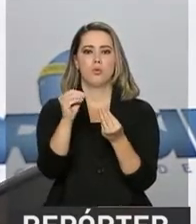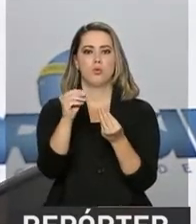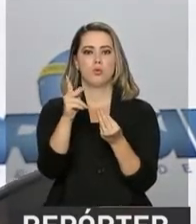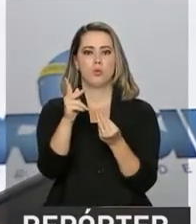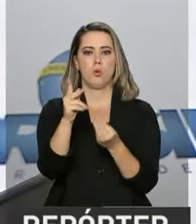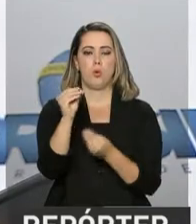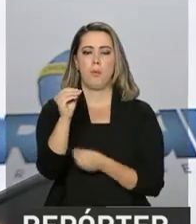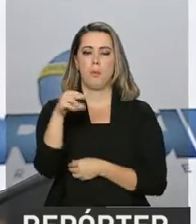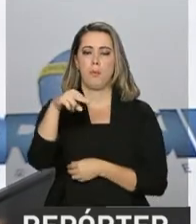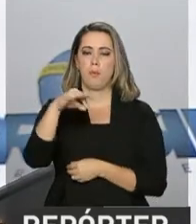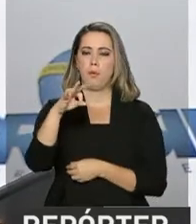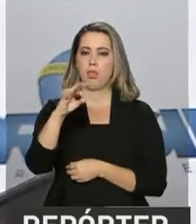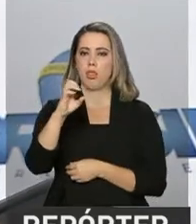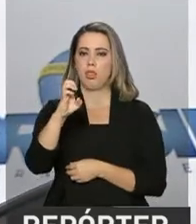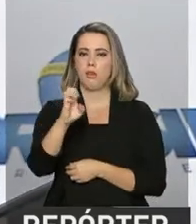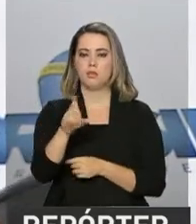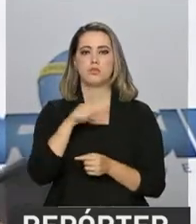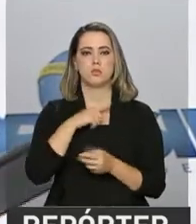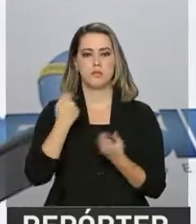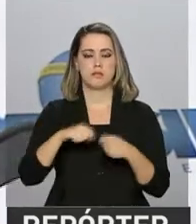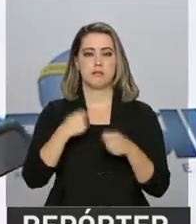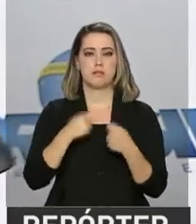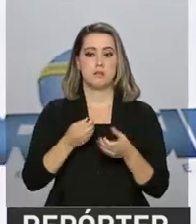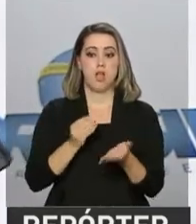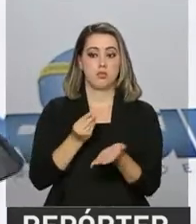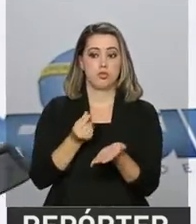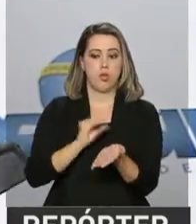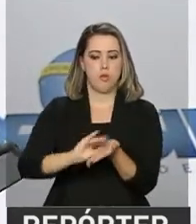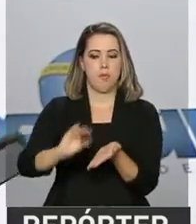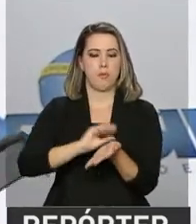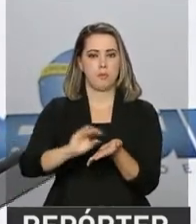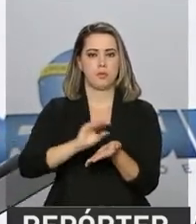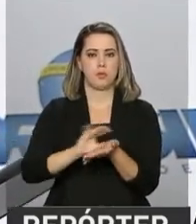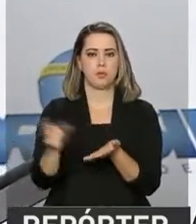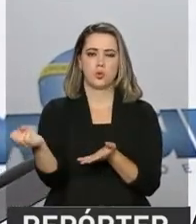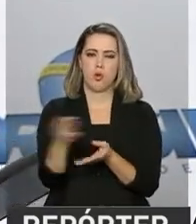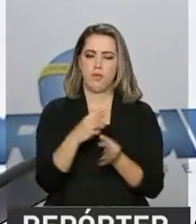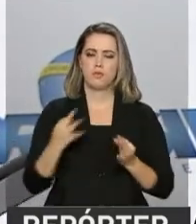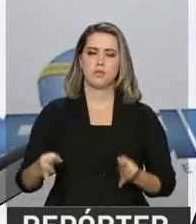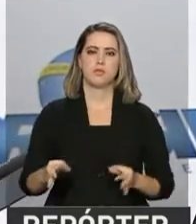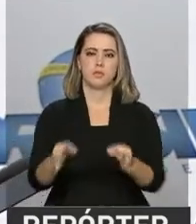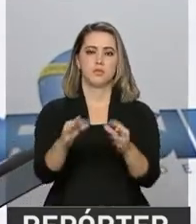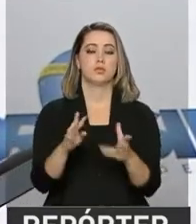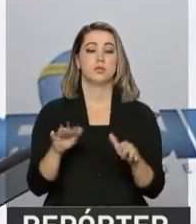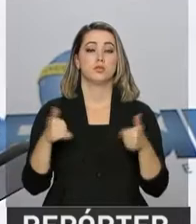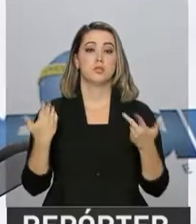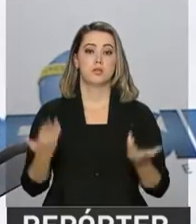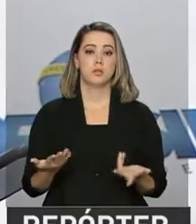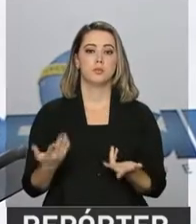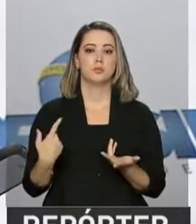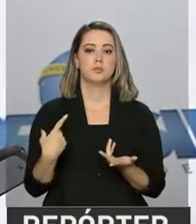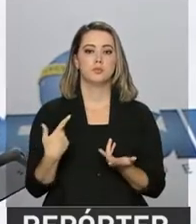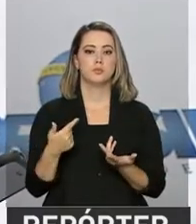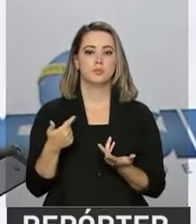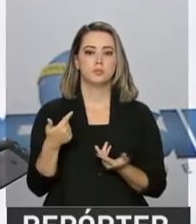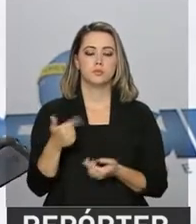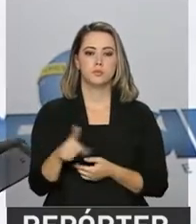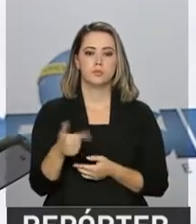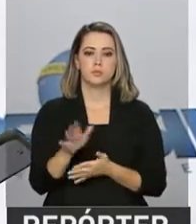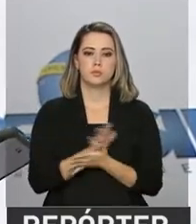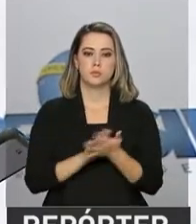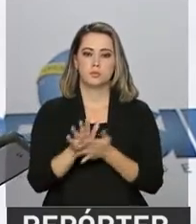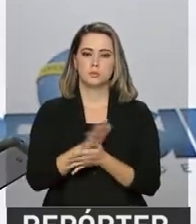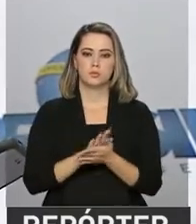receitas então a um investimento maior da indústria para o desenvolvimento das novas tecnologias e por isso não teremos um